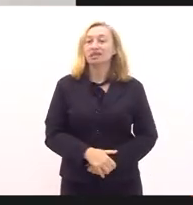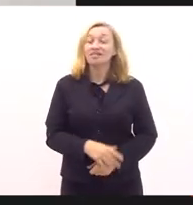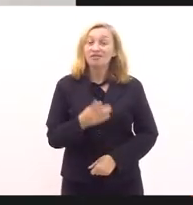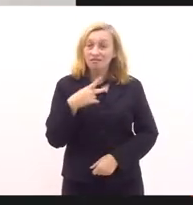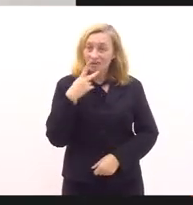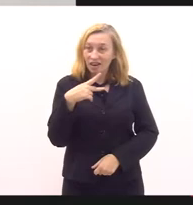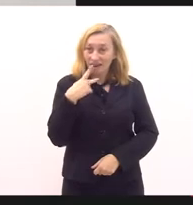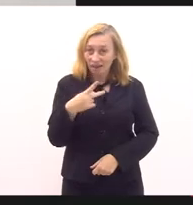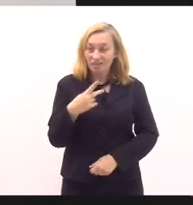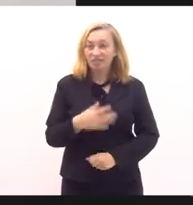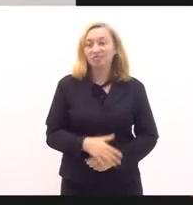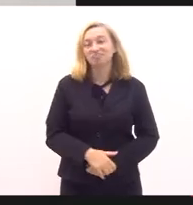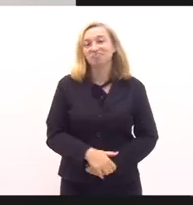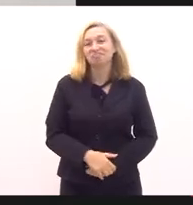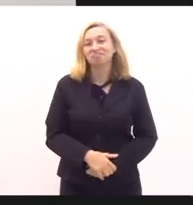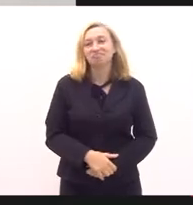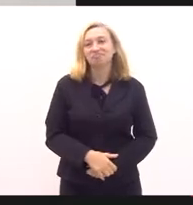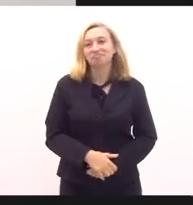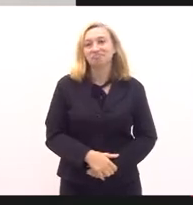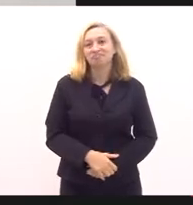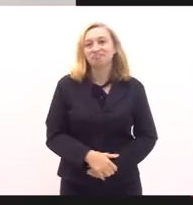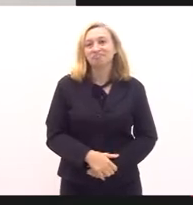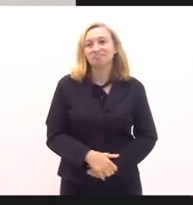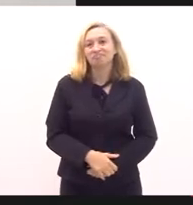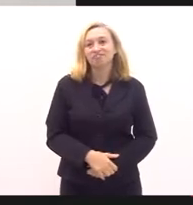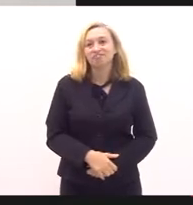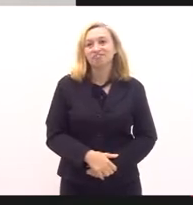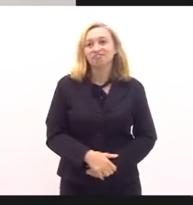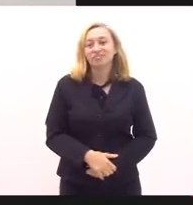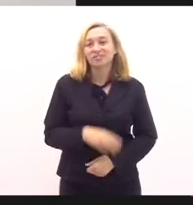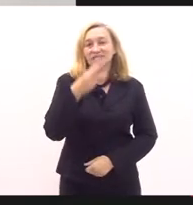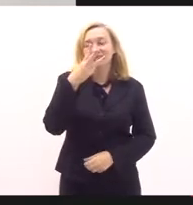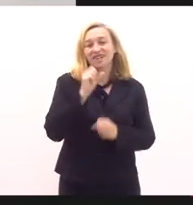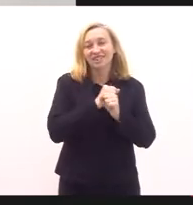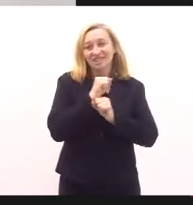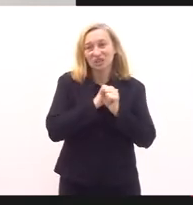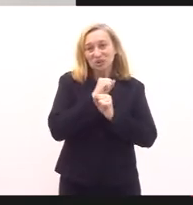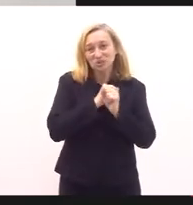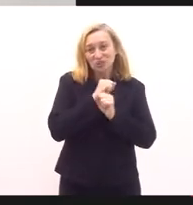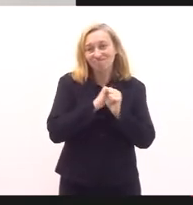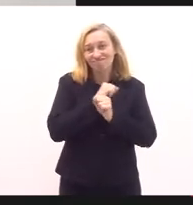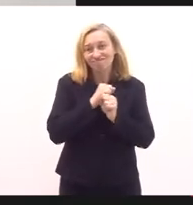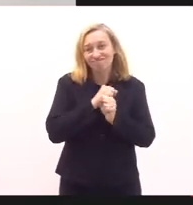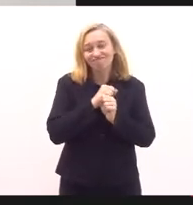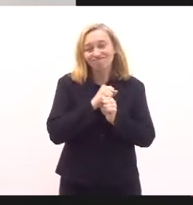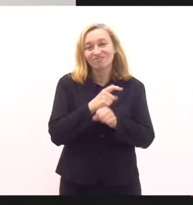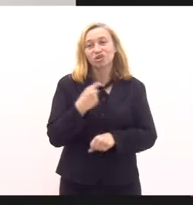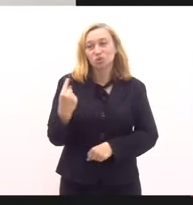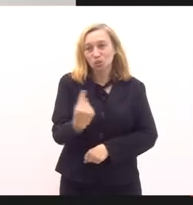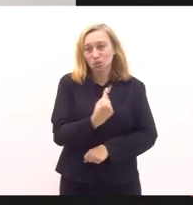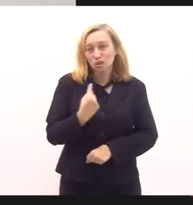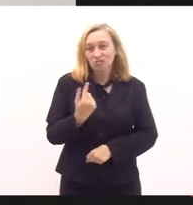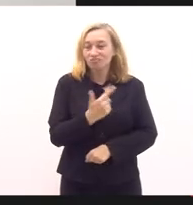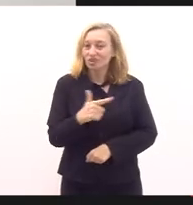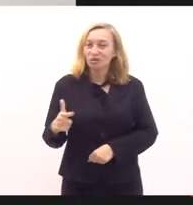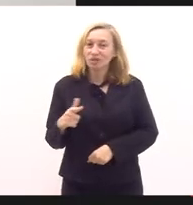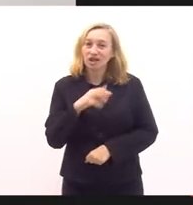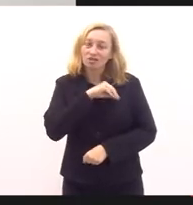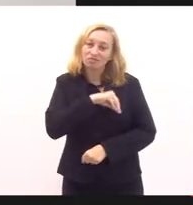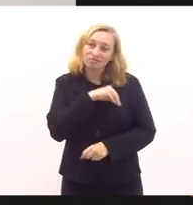dizer, pessoal, que já são para mais de 3 anos, né, que a gente não tem